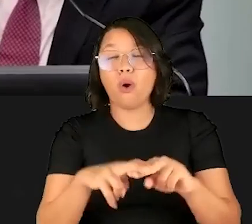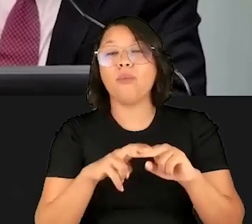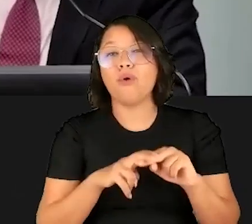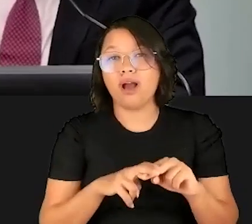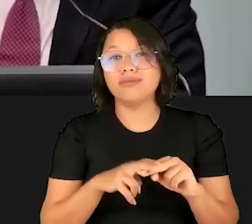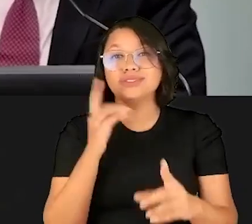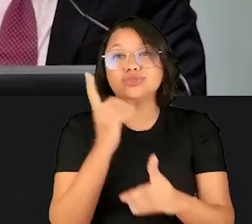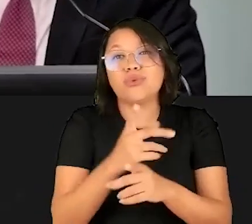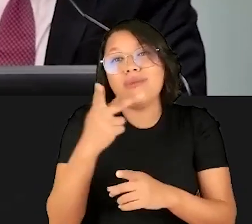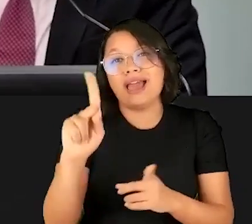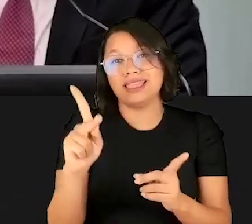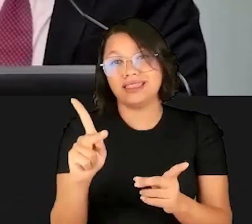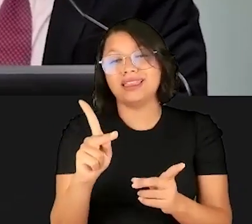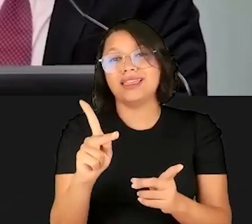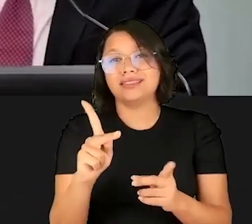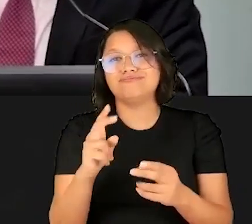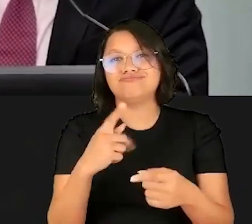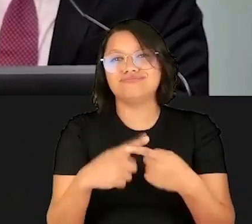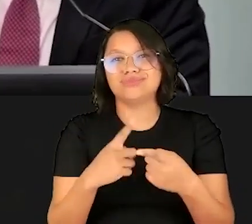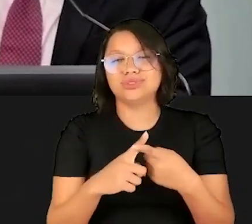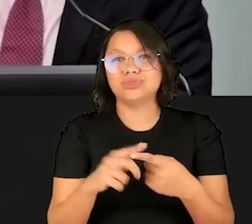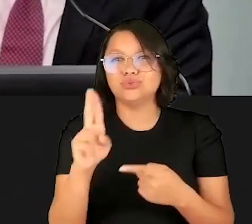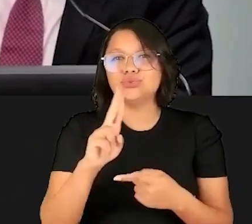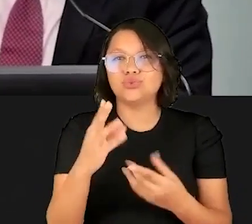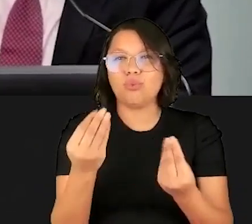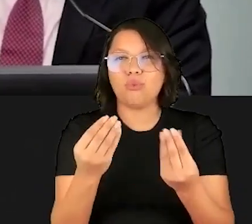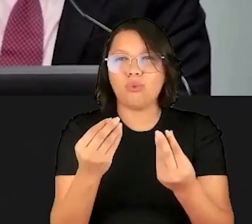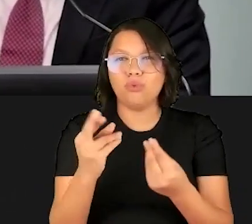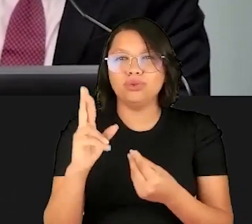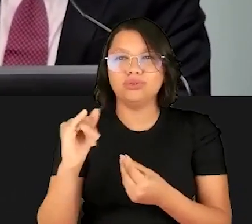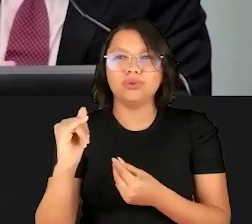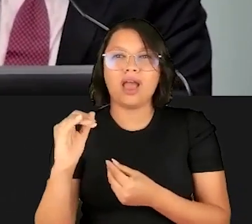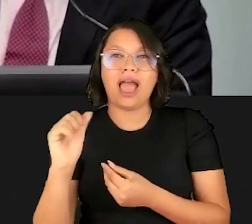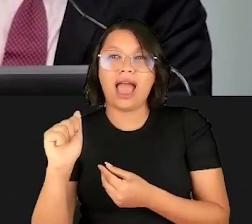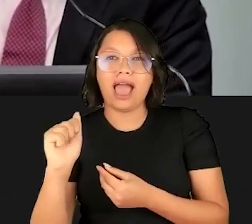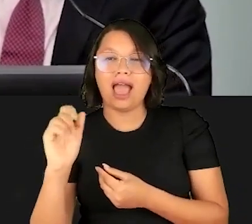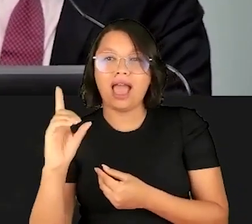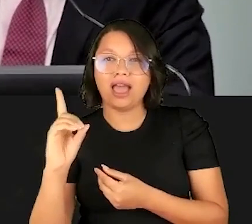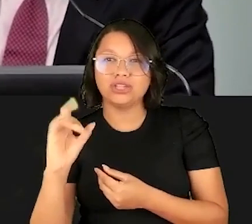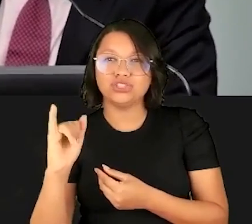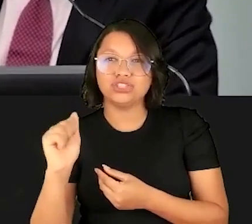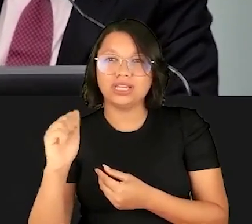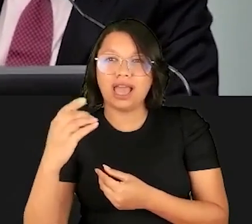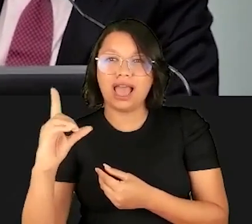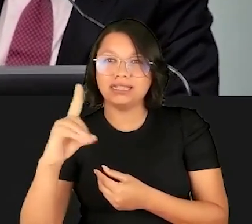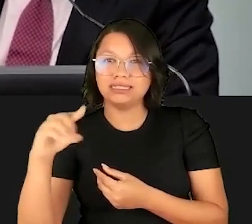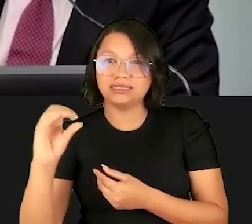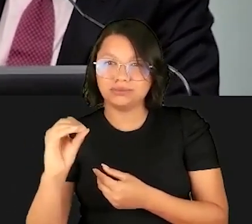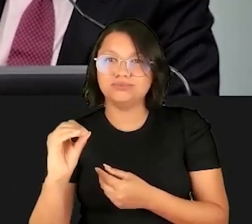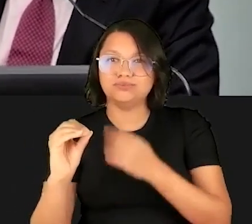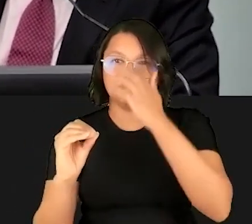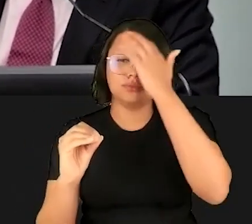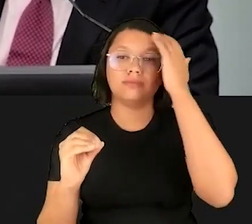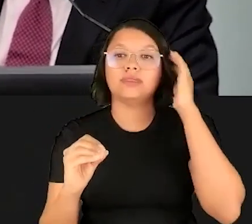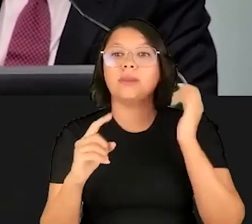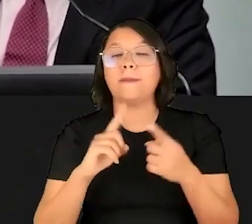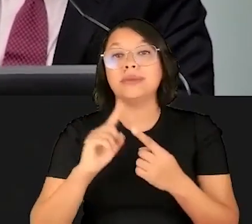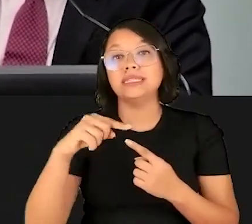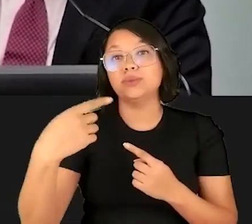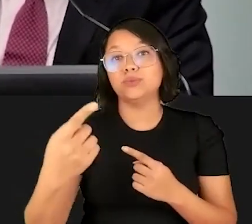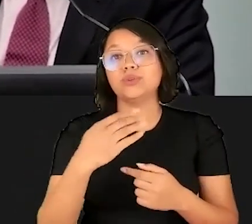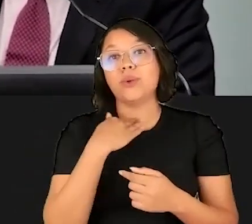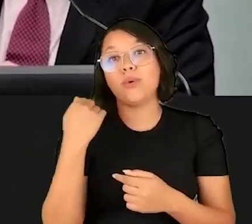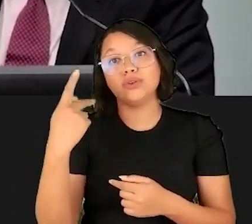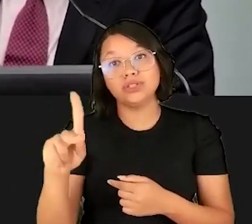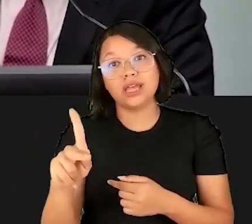manuseou muito substância radioativa sem proteção. Mas pouco após a sua morte, em 1922, era inaugurado o primeiro centro de